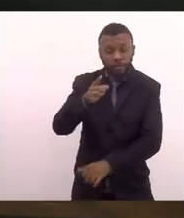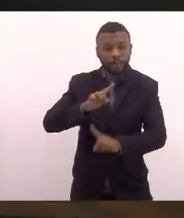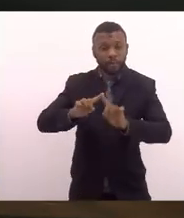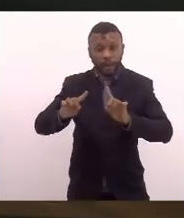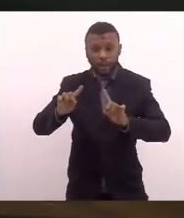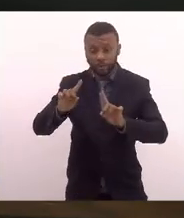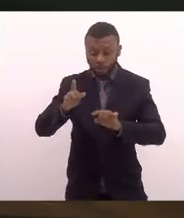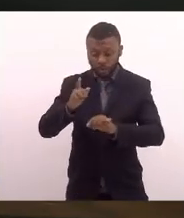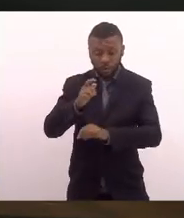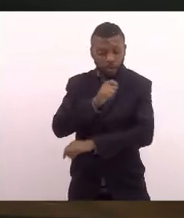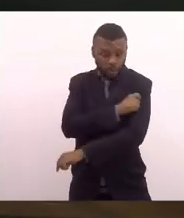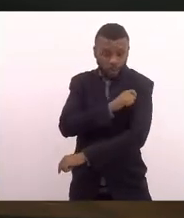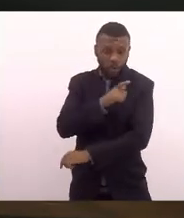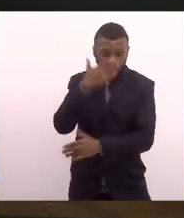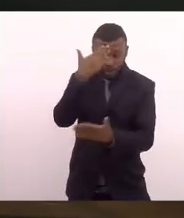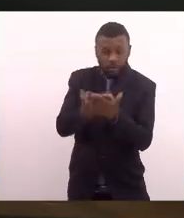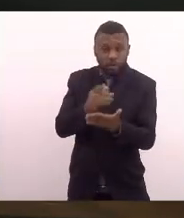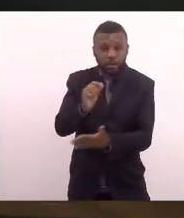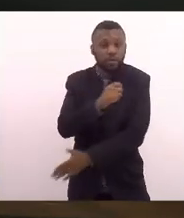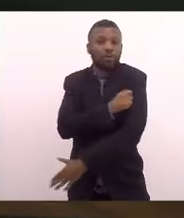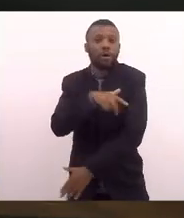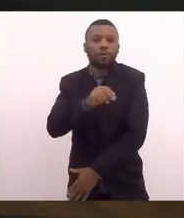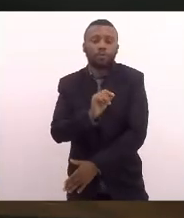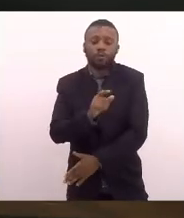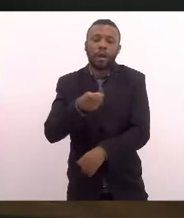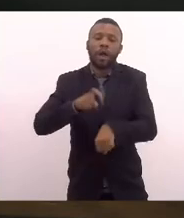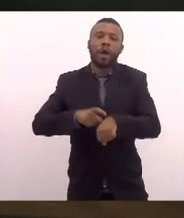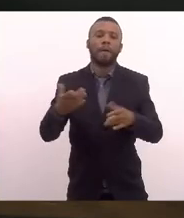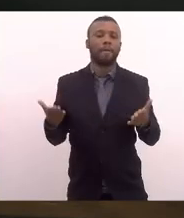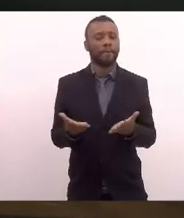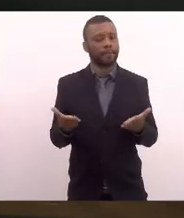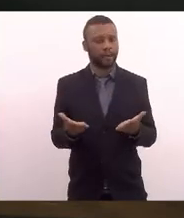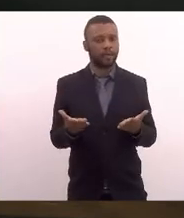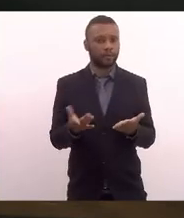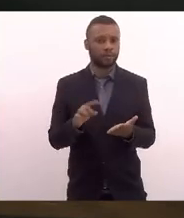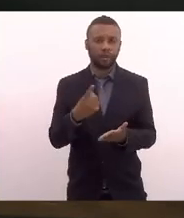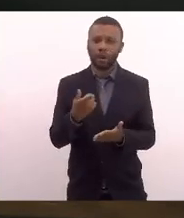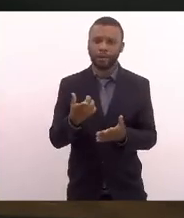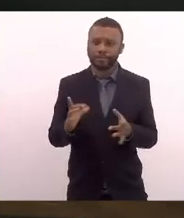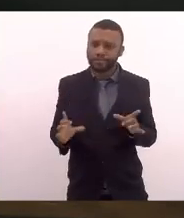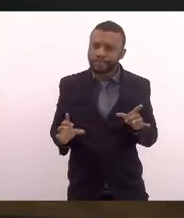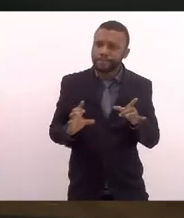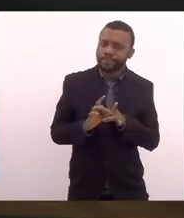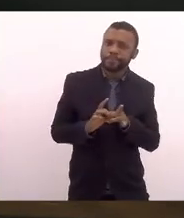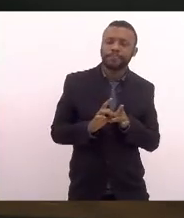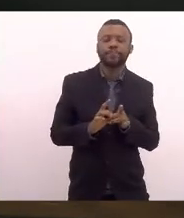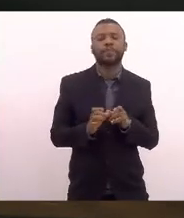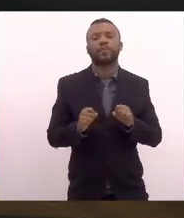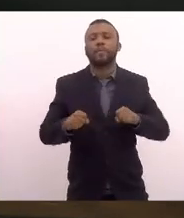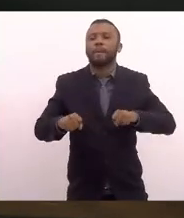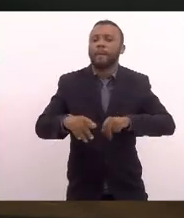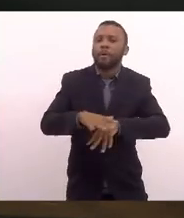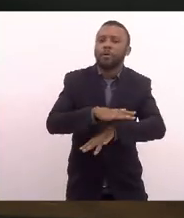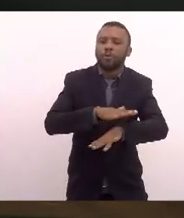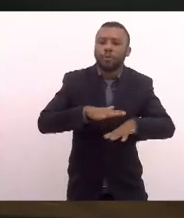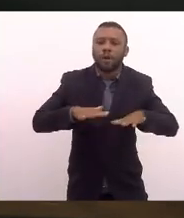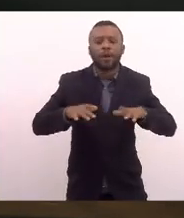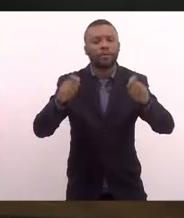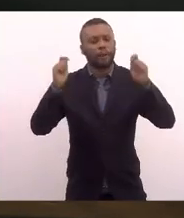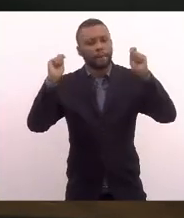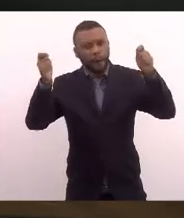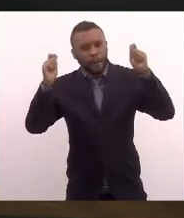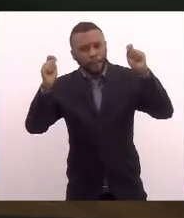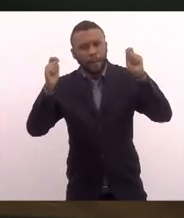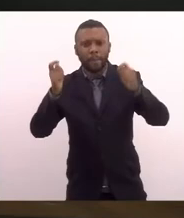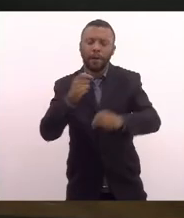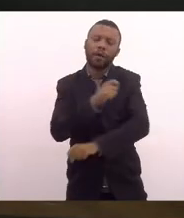o presente. E nós precisamos do movimento estudantil e dos estudantes acompanhando,